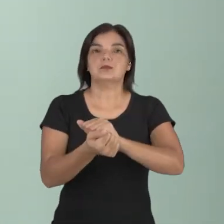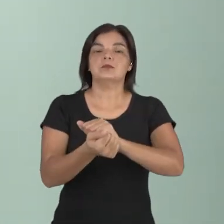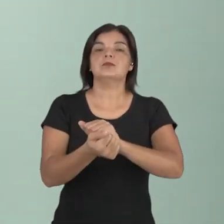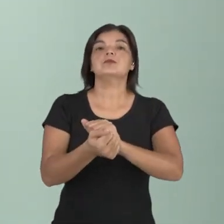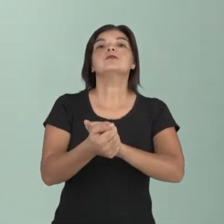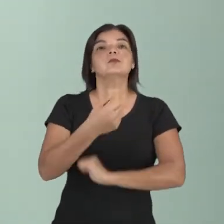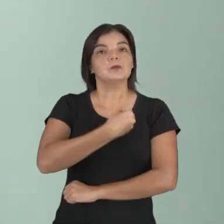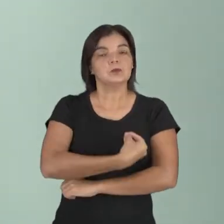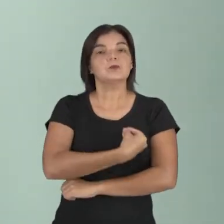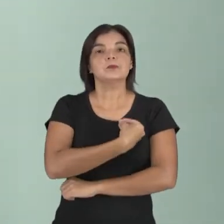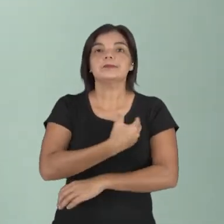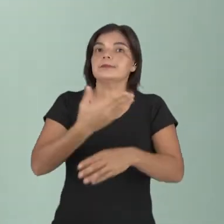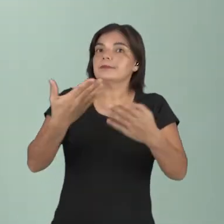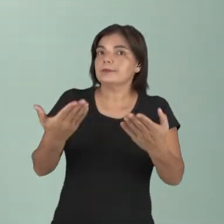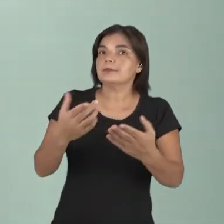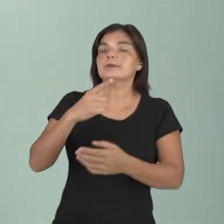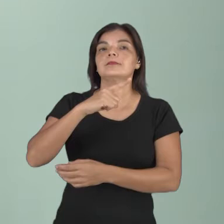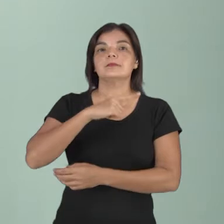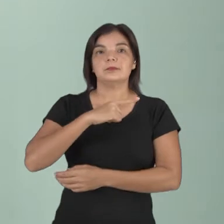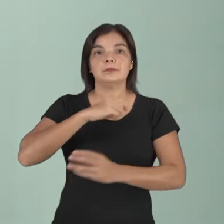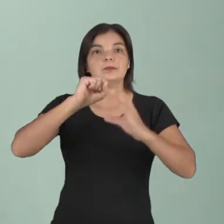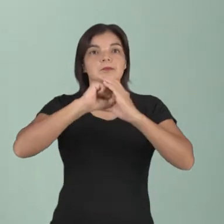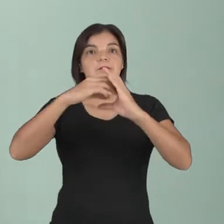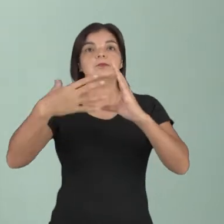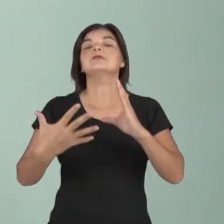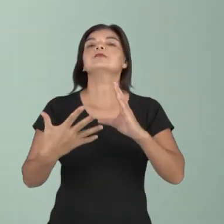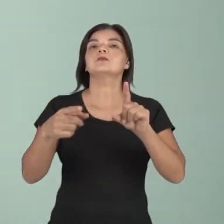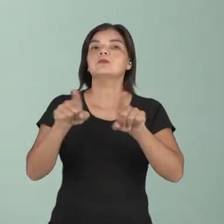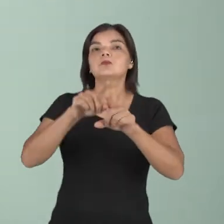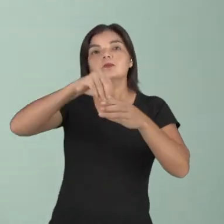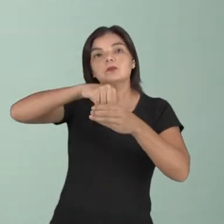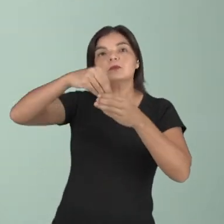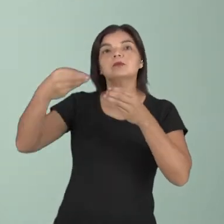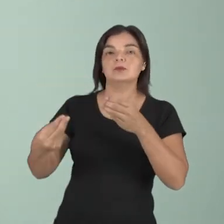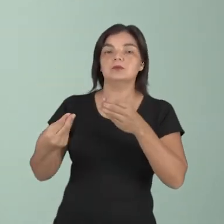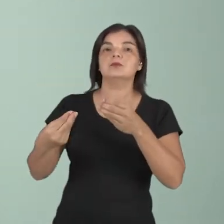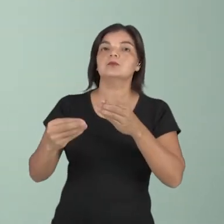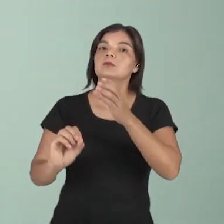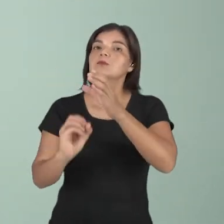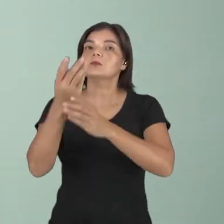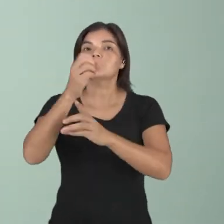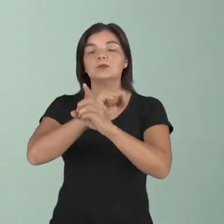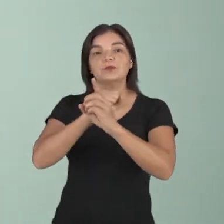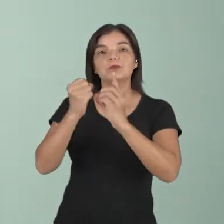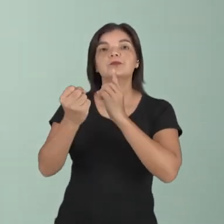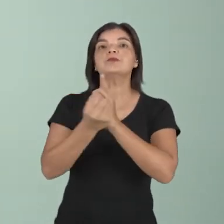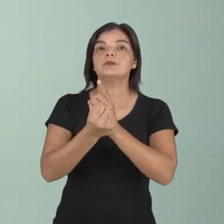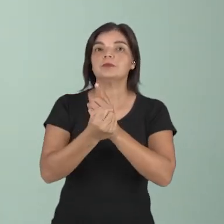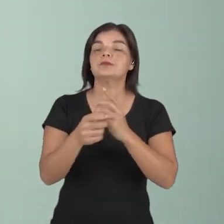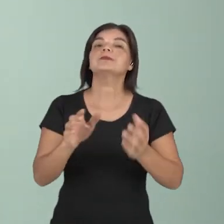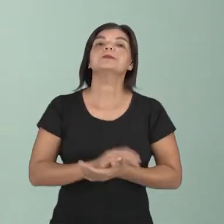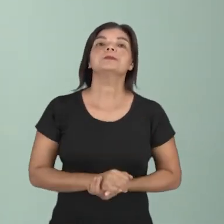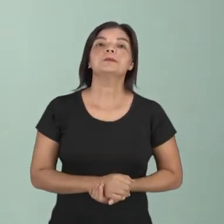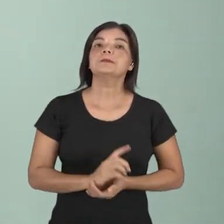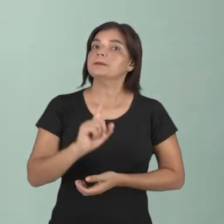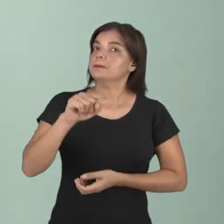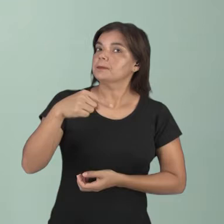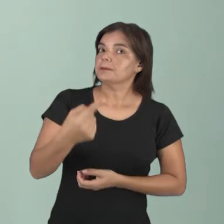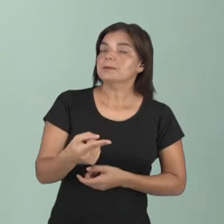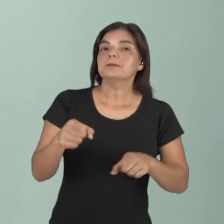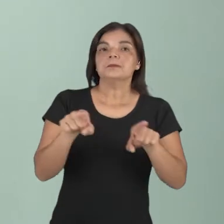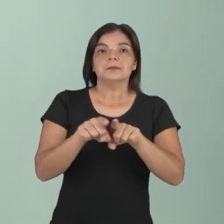essa realidade. Então, temos o caráter exterior dos fenômenos sociais. Em